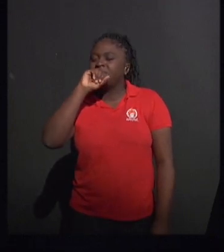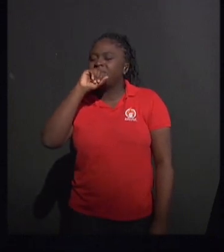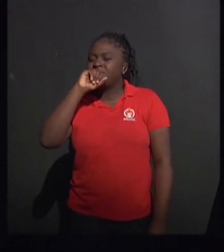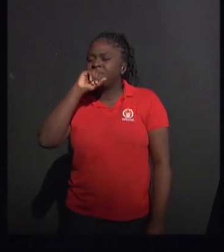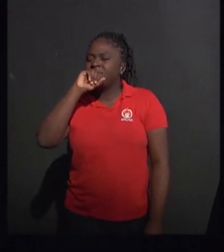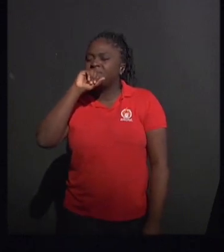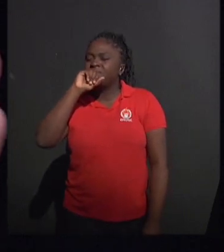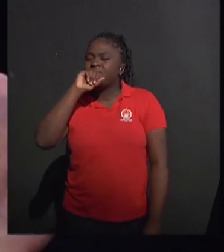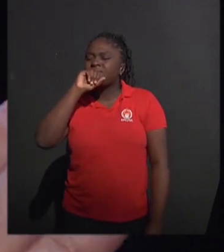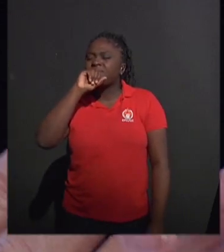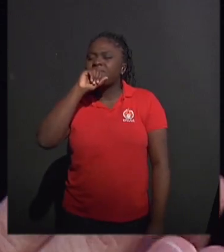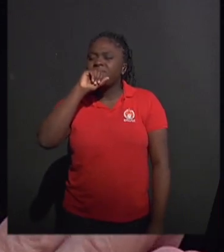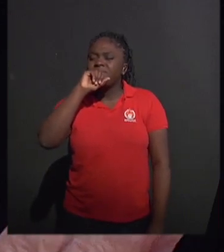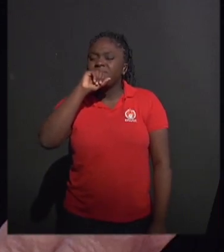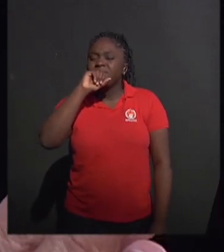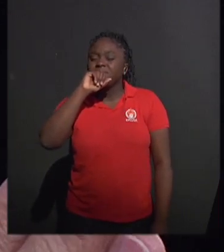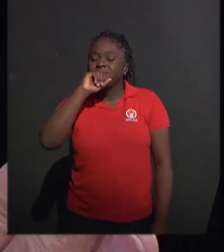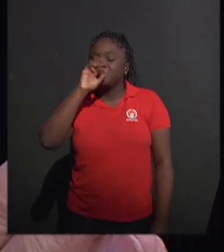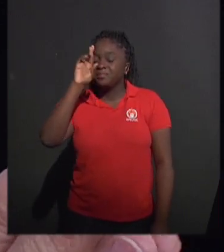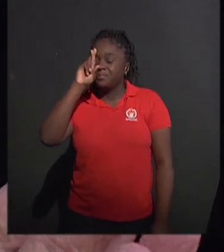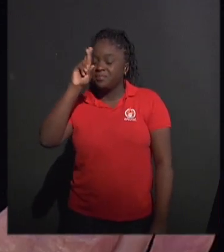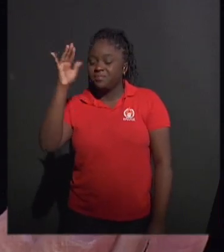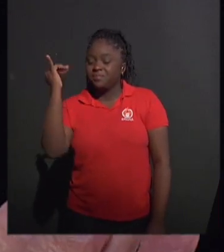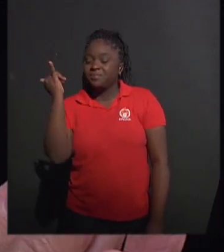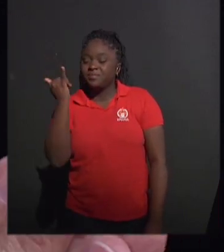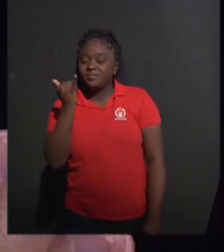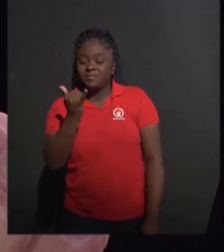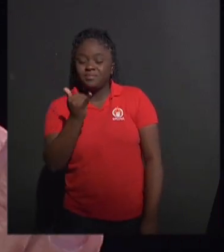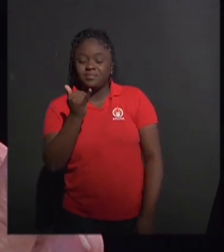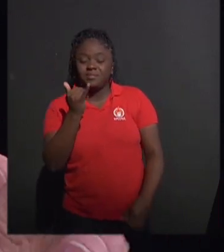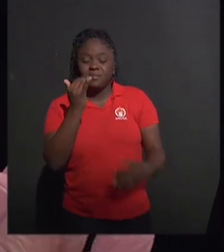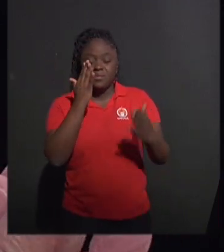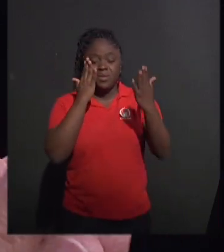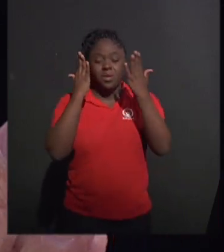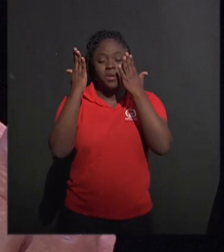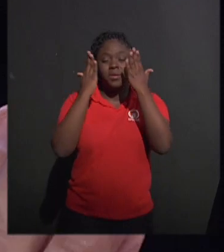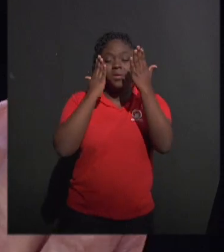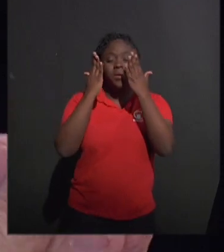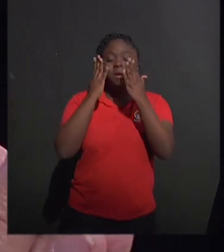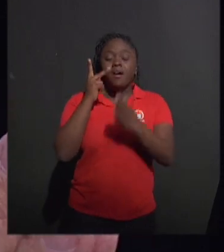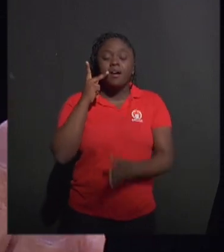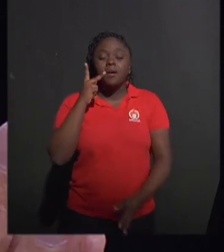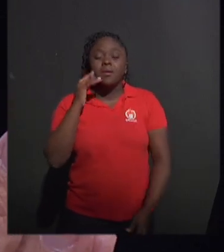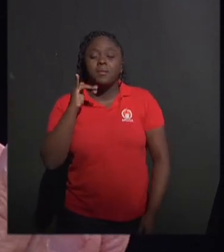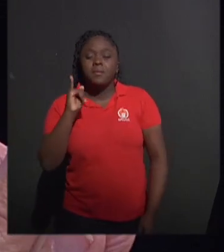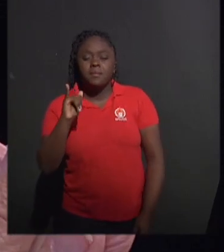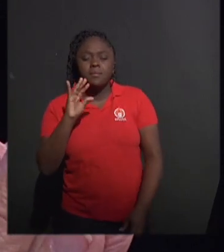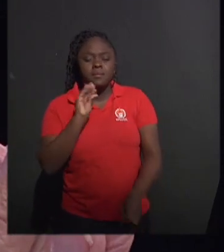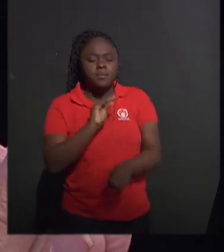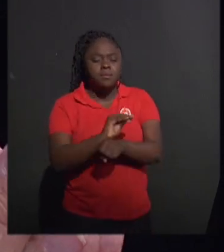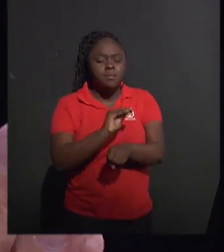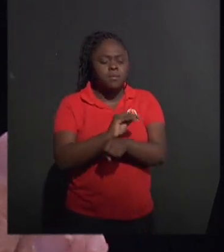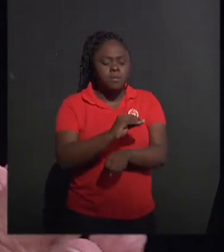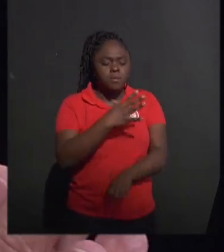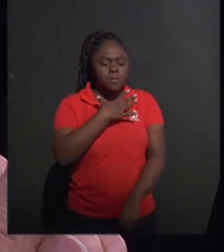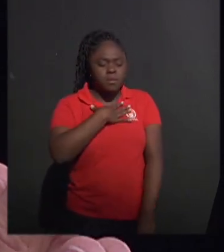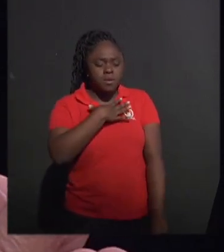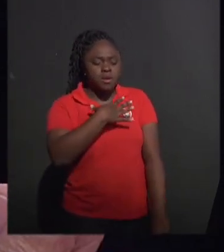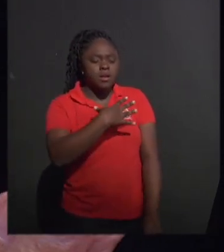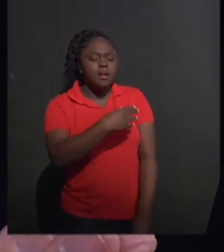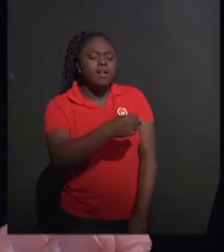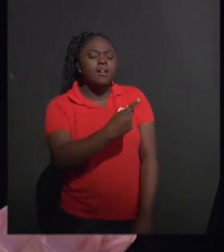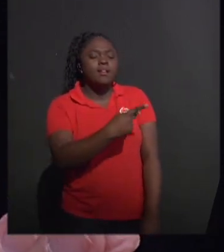o Senhor disse que como um pai se compadece dos seus filhos, assim o